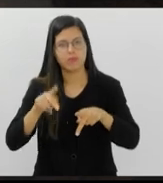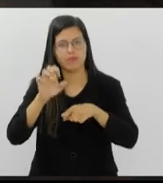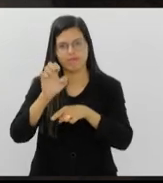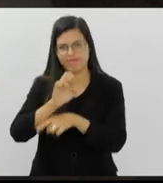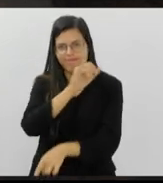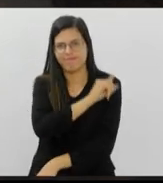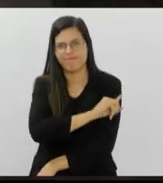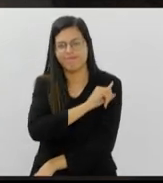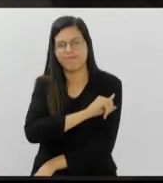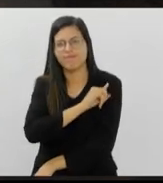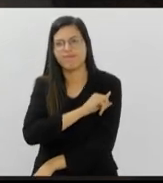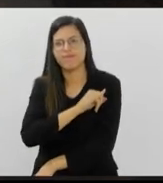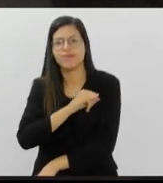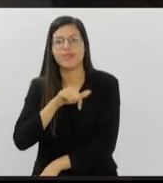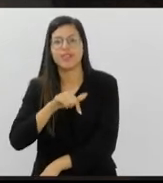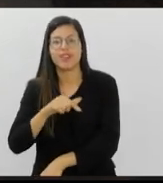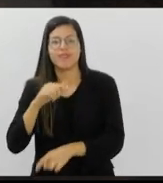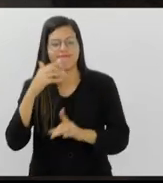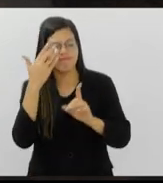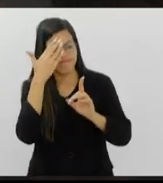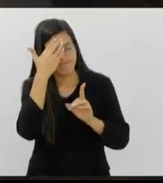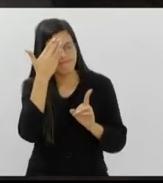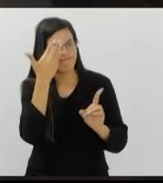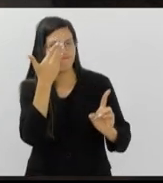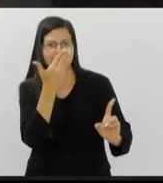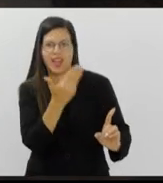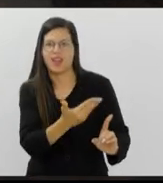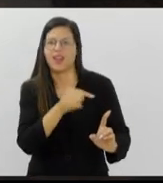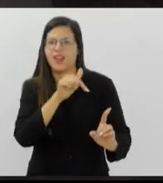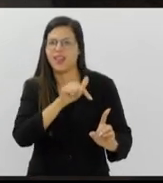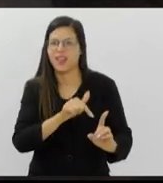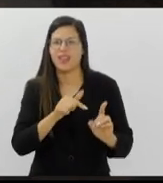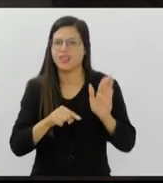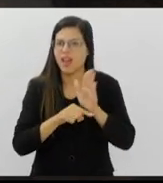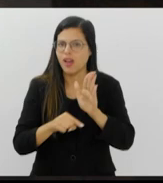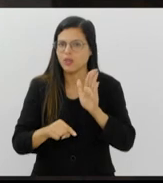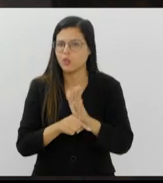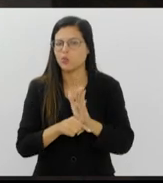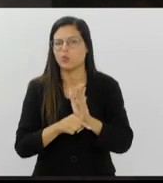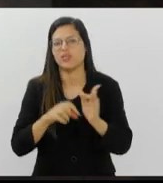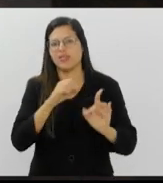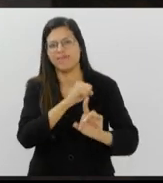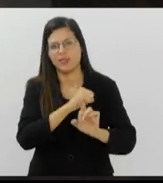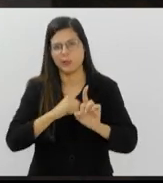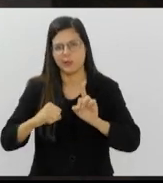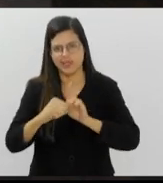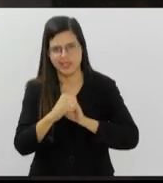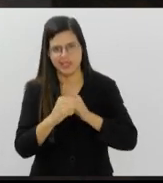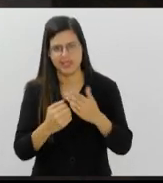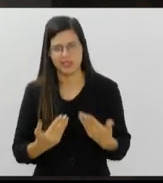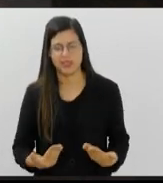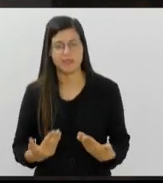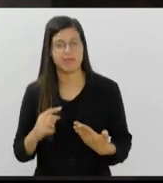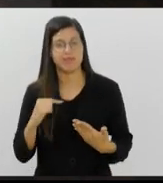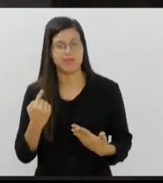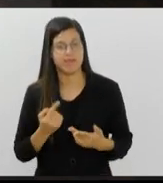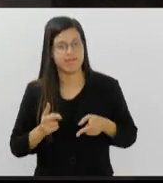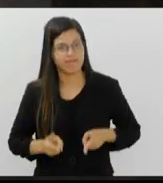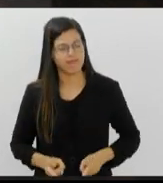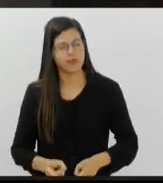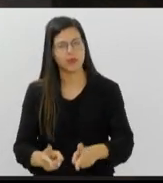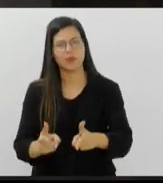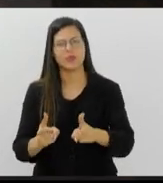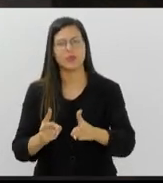por suas contribuições inestimáveis à nossa sociedade. Que possamos continuar